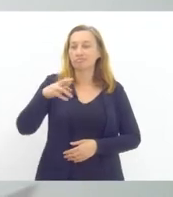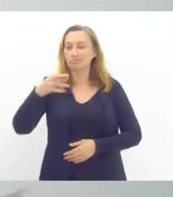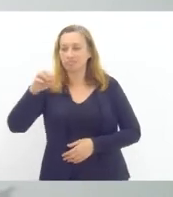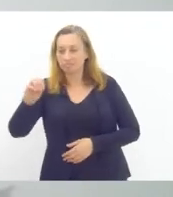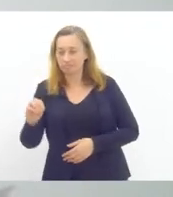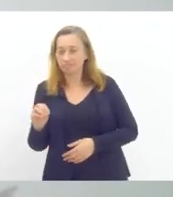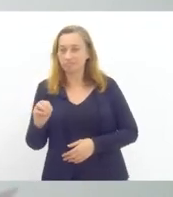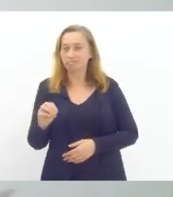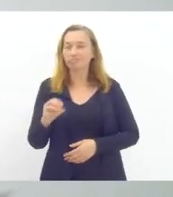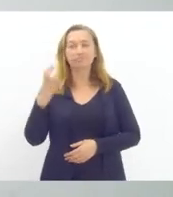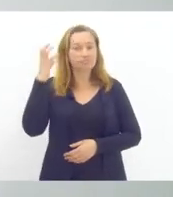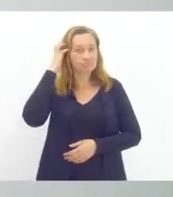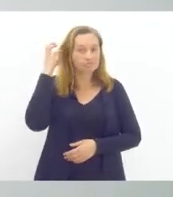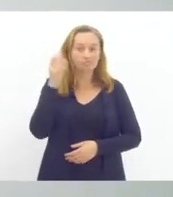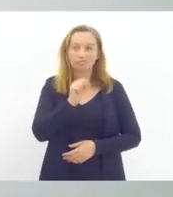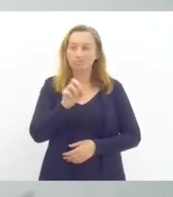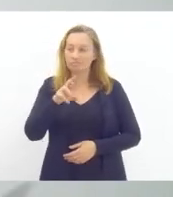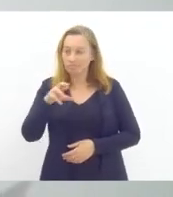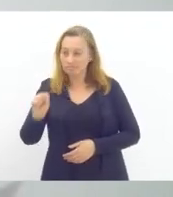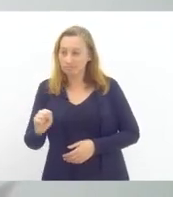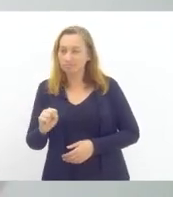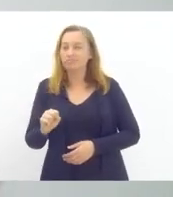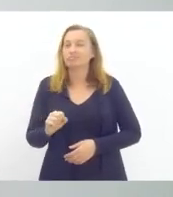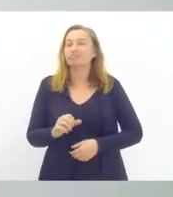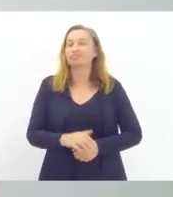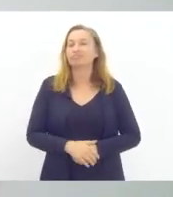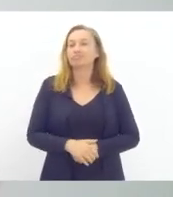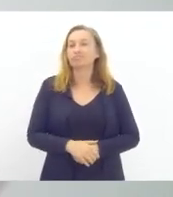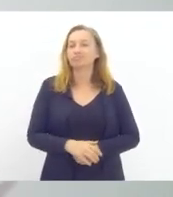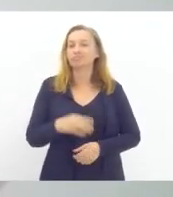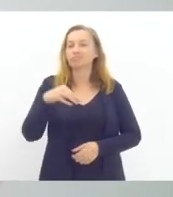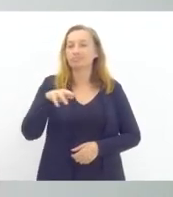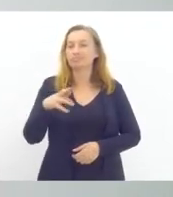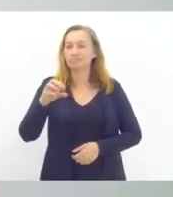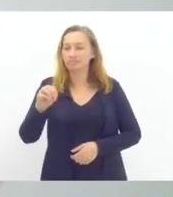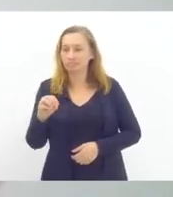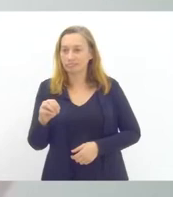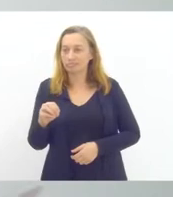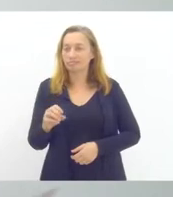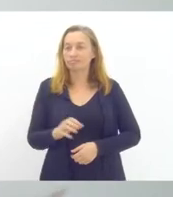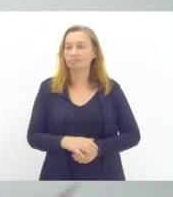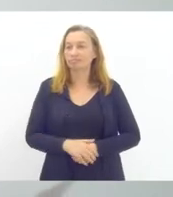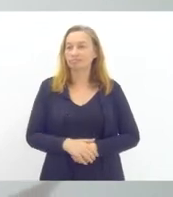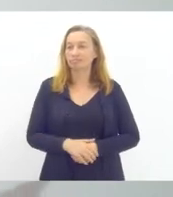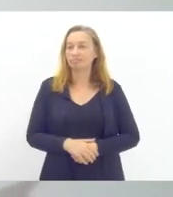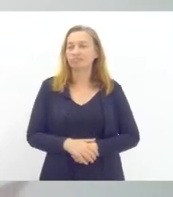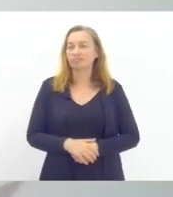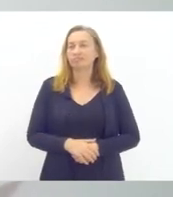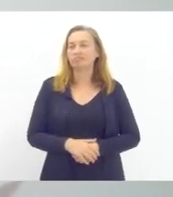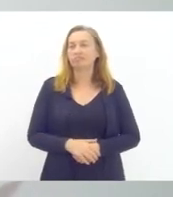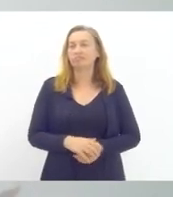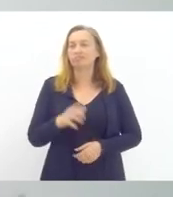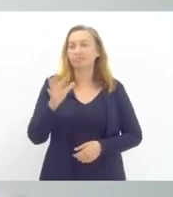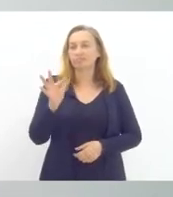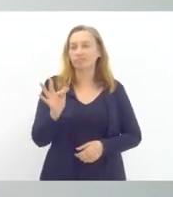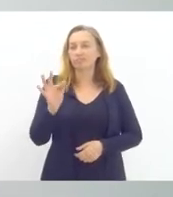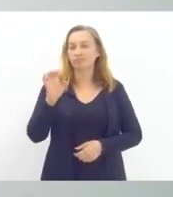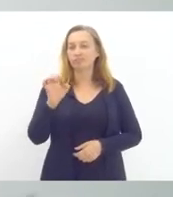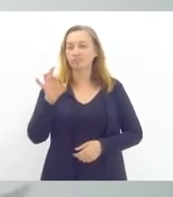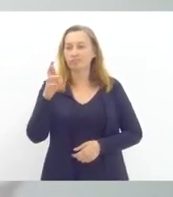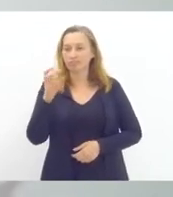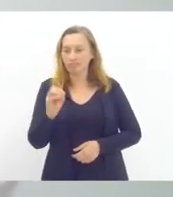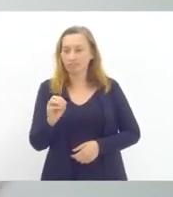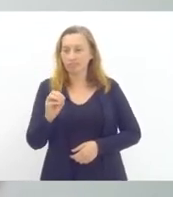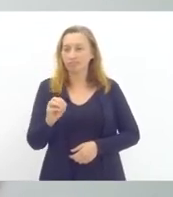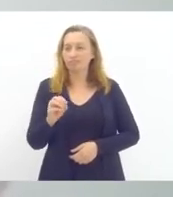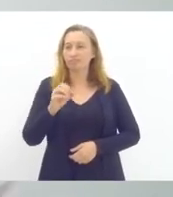da Rádio Saara Andreia Haddad comerciante Marcelo a semani comerciante Fernando Vannucci